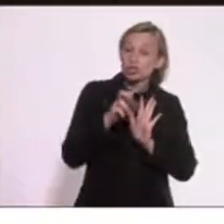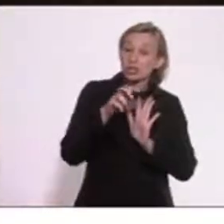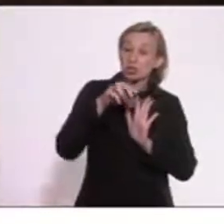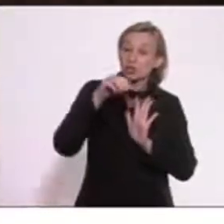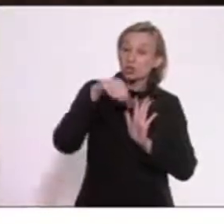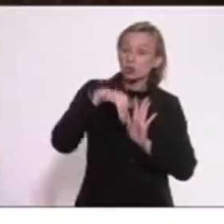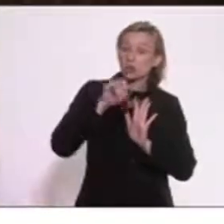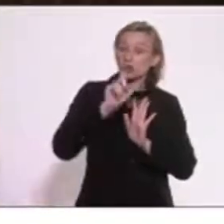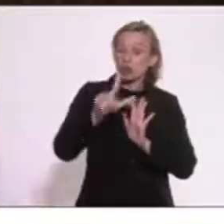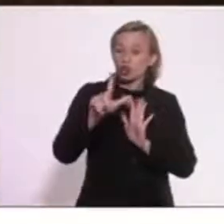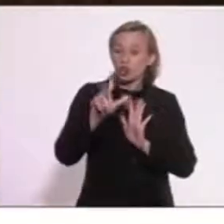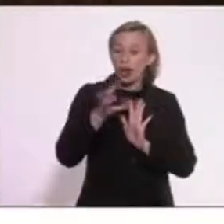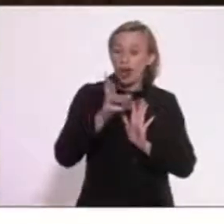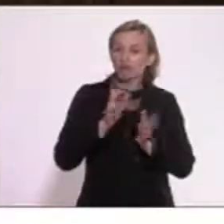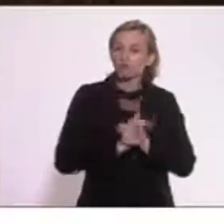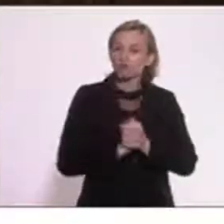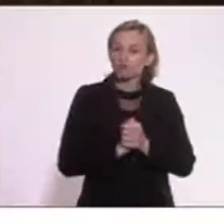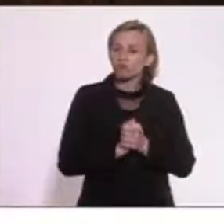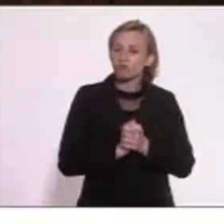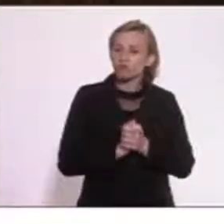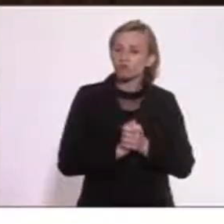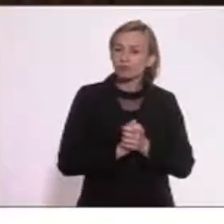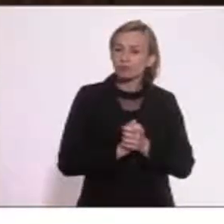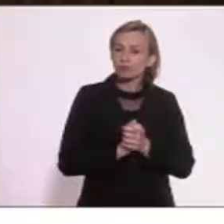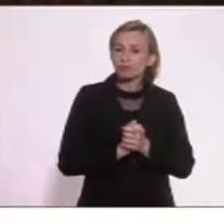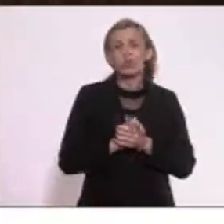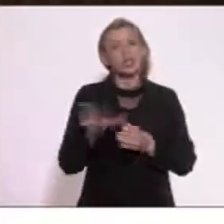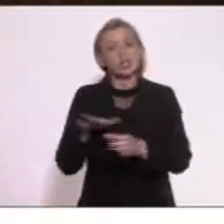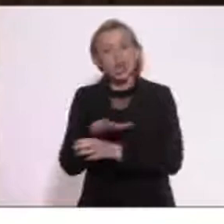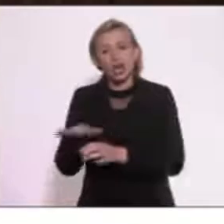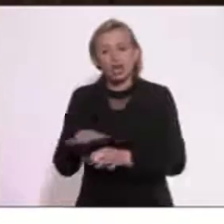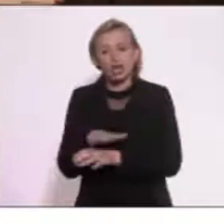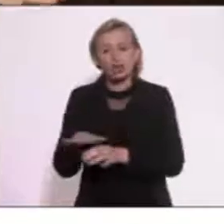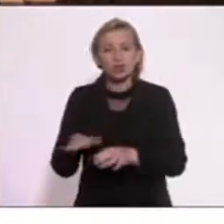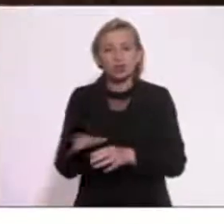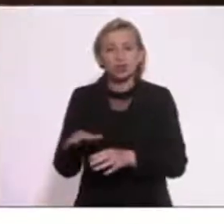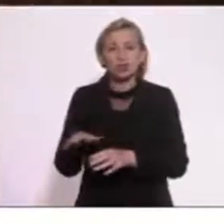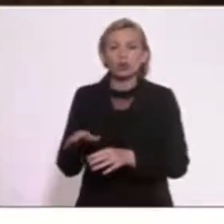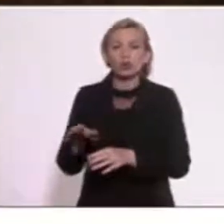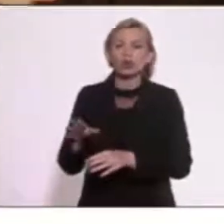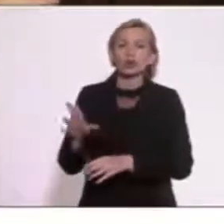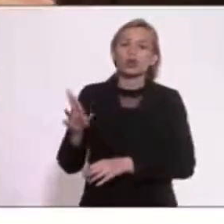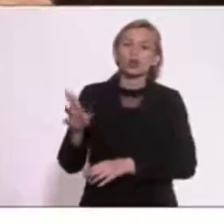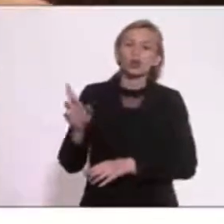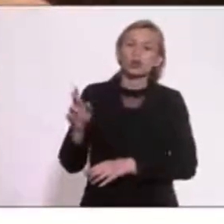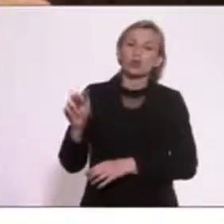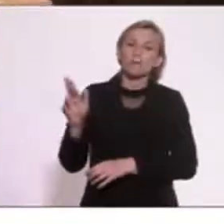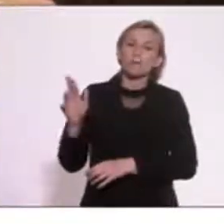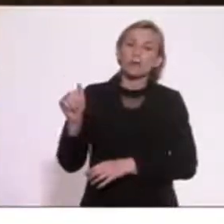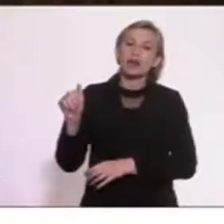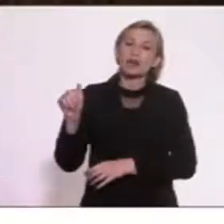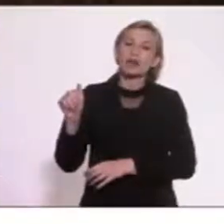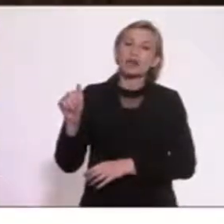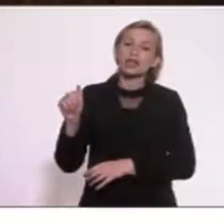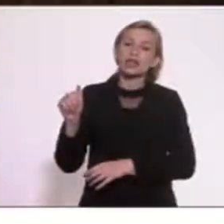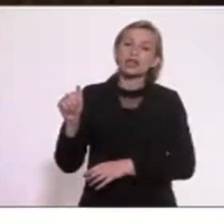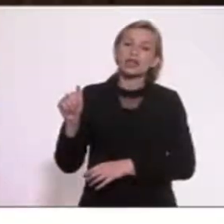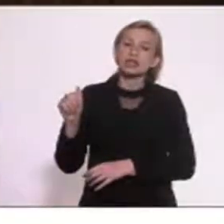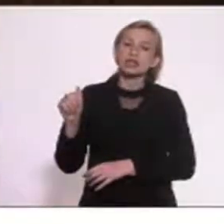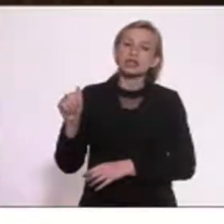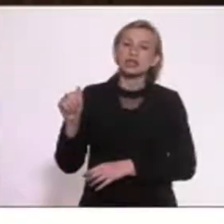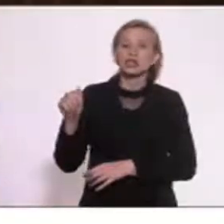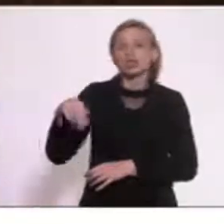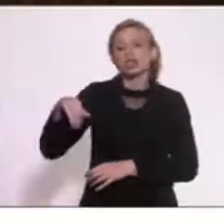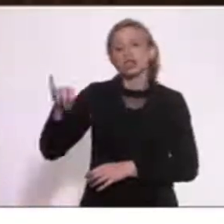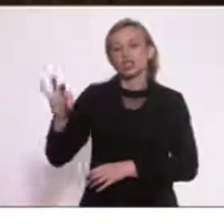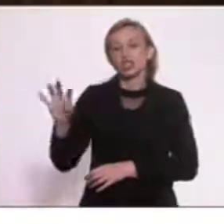R$5.000. R$5.000. Na área de urbanismo como um todo, ninguém sabe. Ou seja, um corte